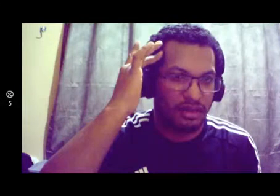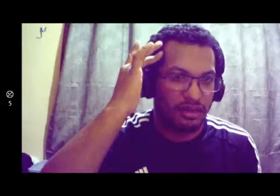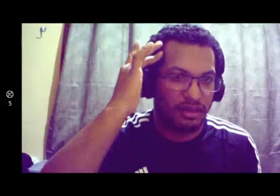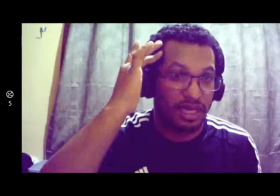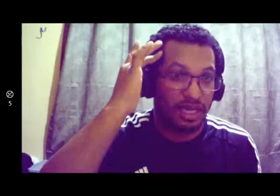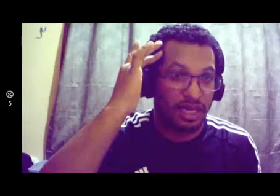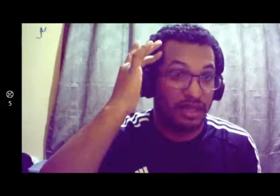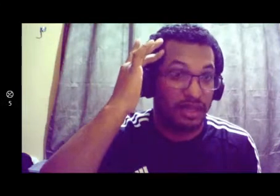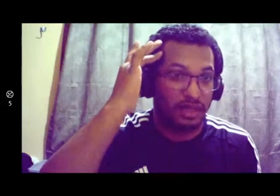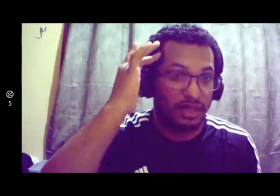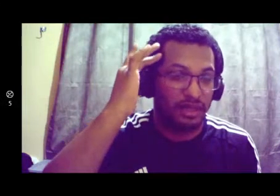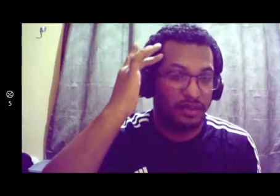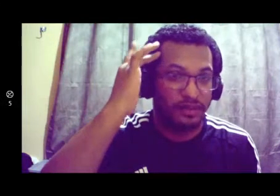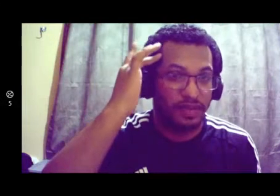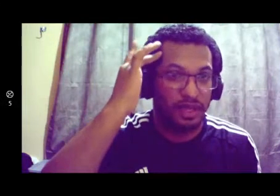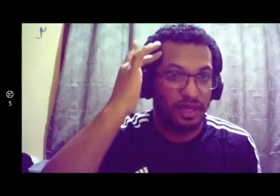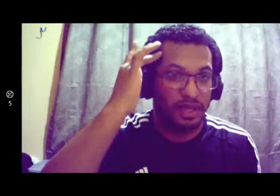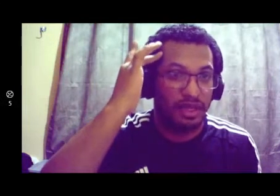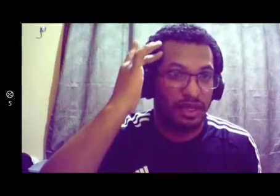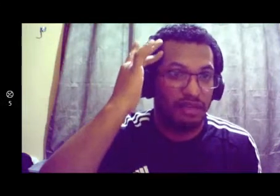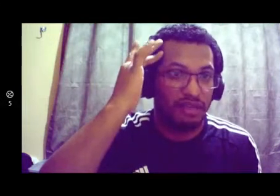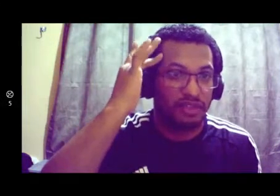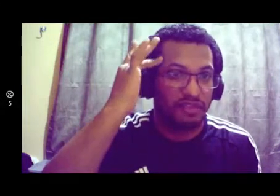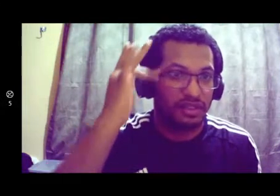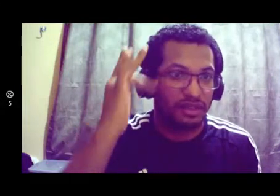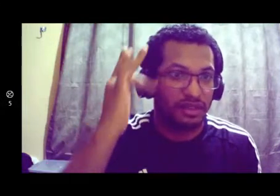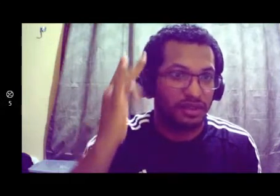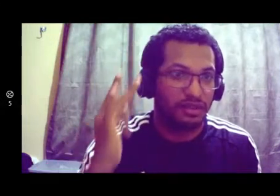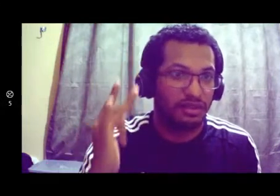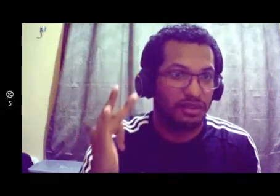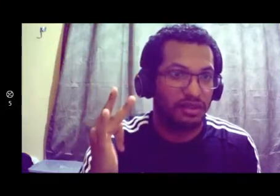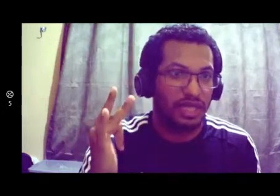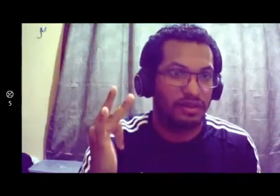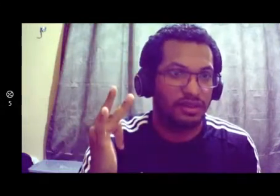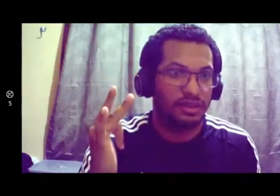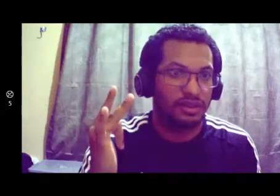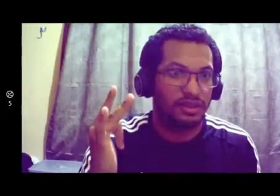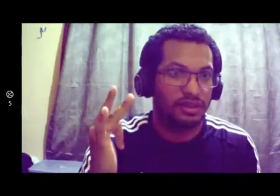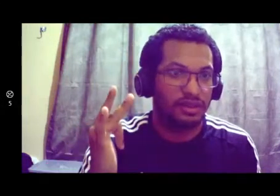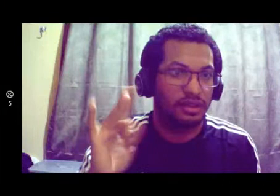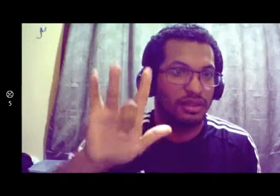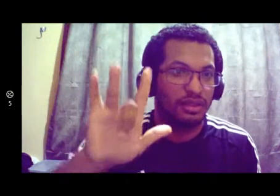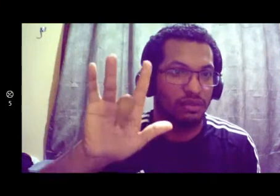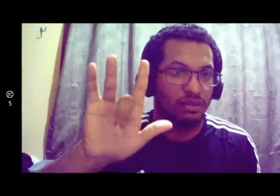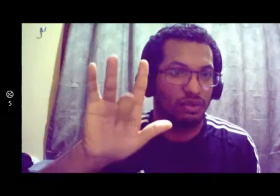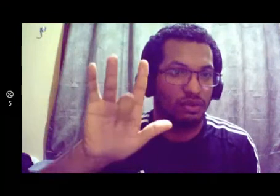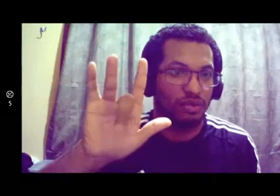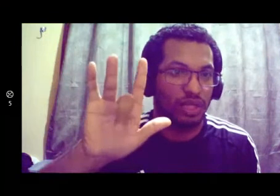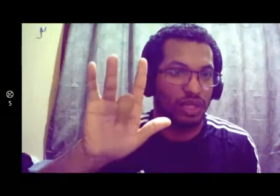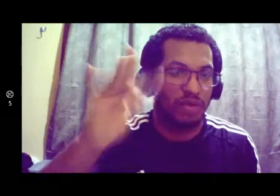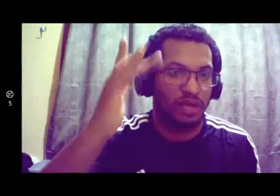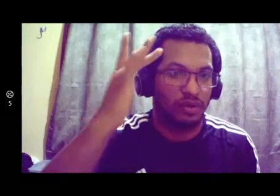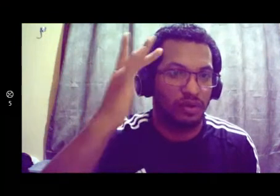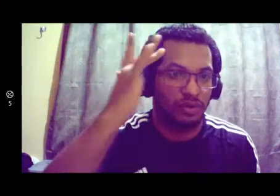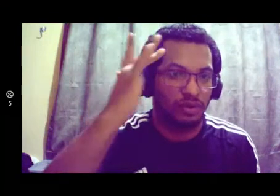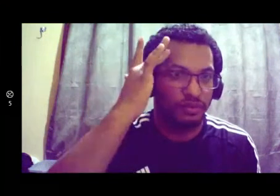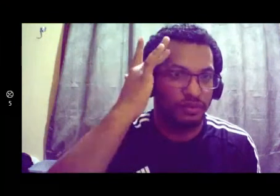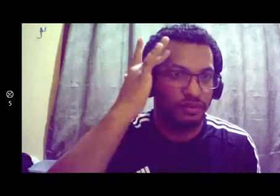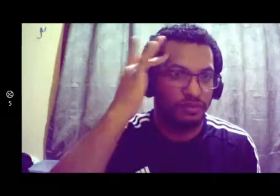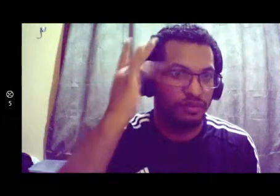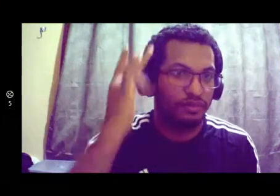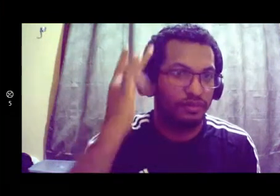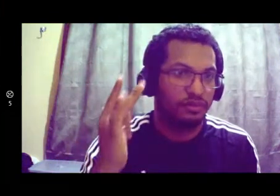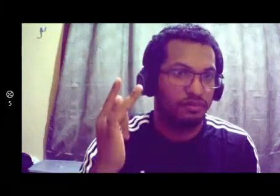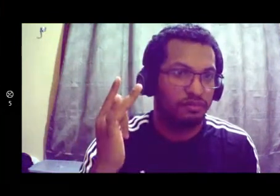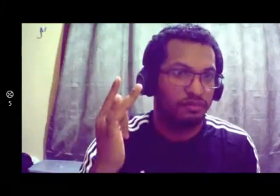da parietal aqui, né? E você faz assim, ó. Desce. Então, com o dedo do meio.